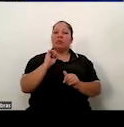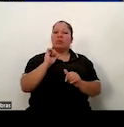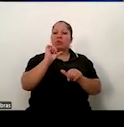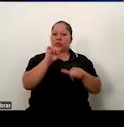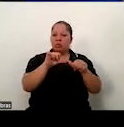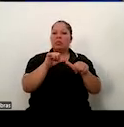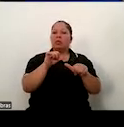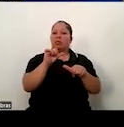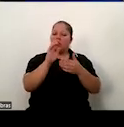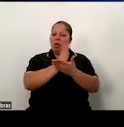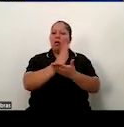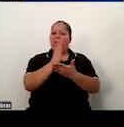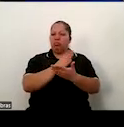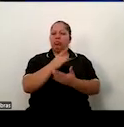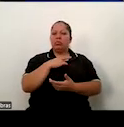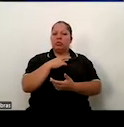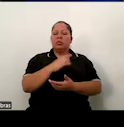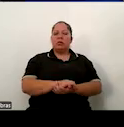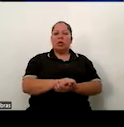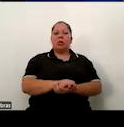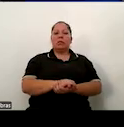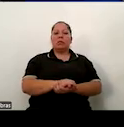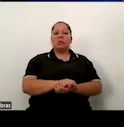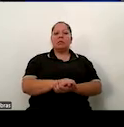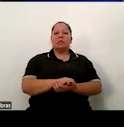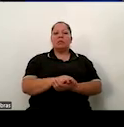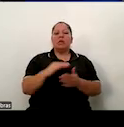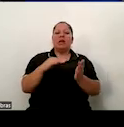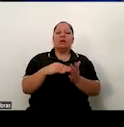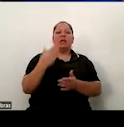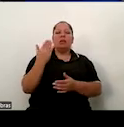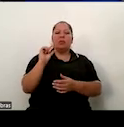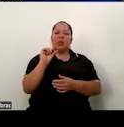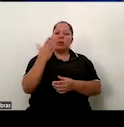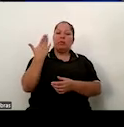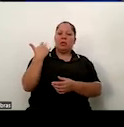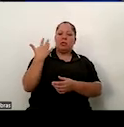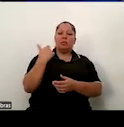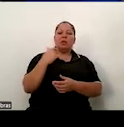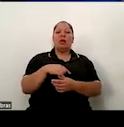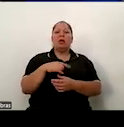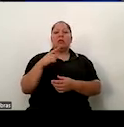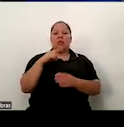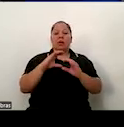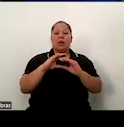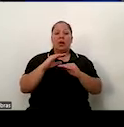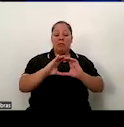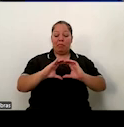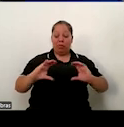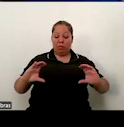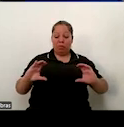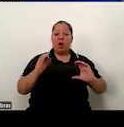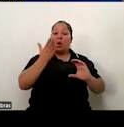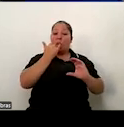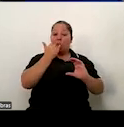últimos anos, tá? Então, até há pouco tempo, considerava-se que a base da pirâmide, ou seja, o que a gente comeria mais, que seria a